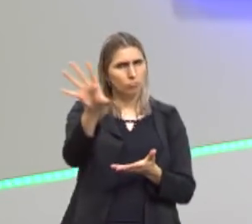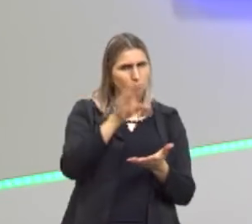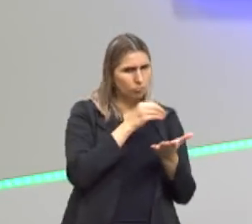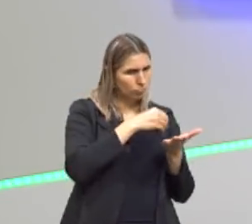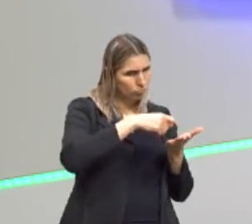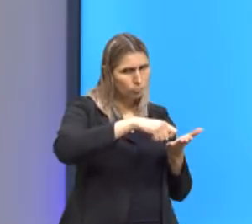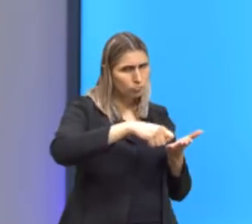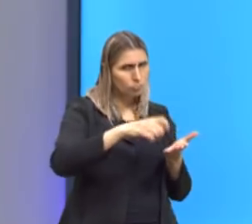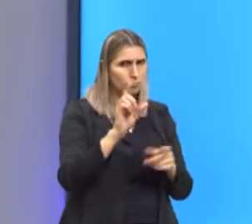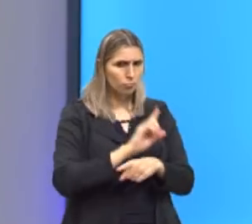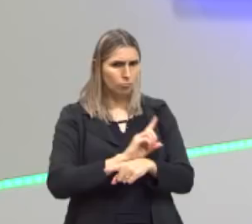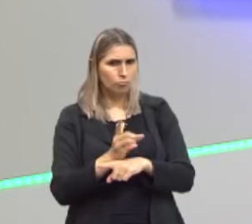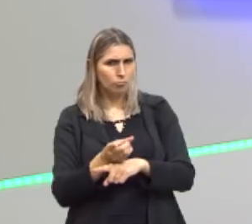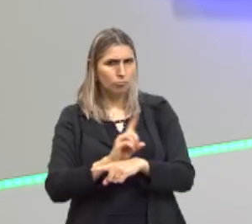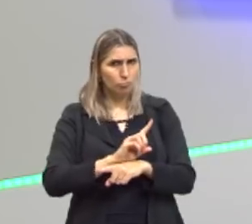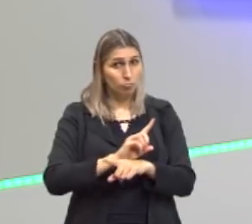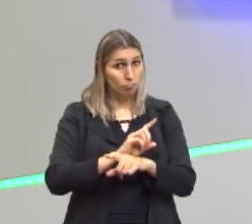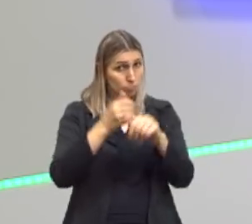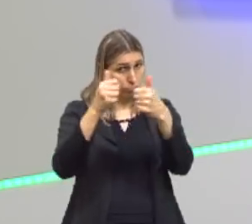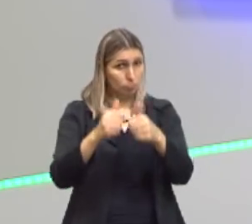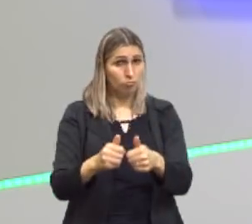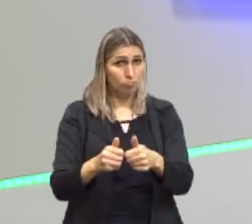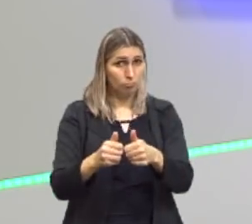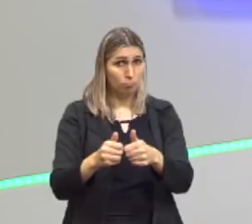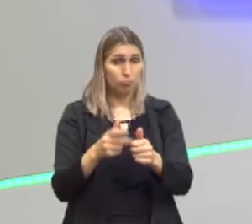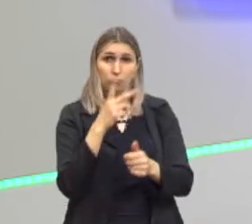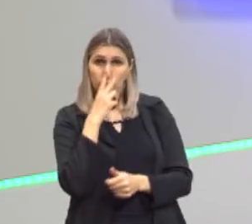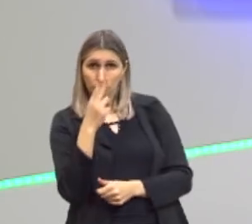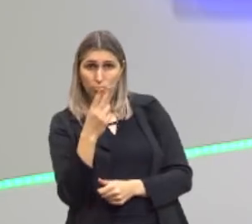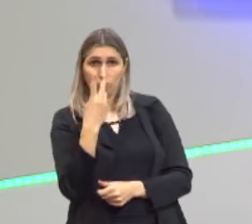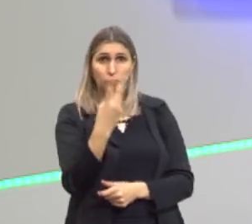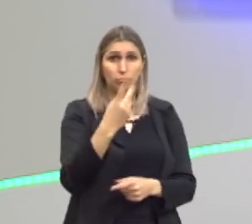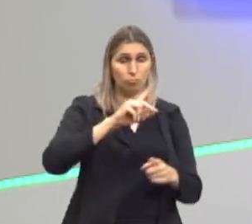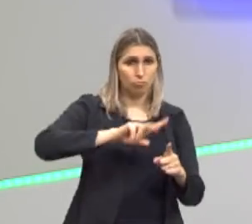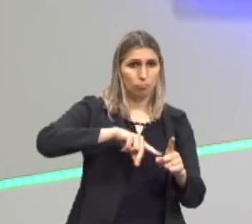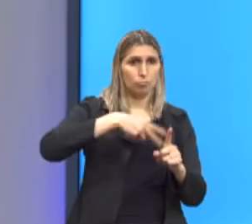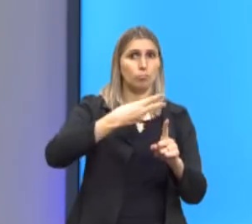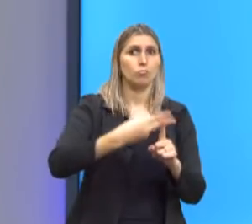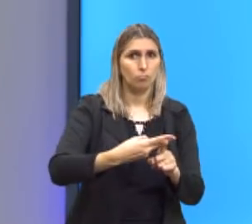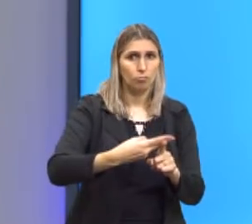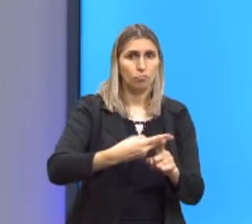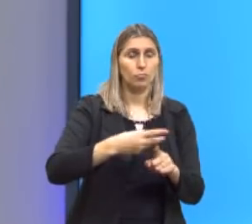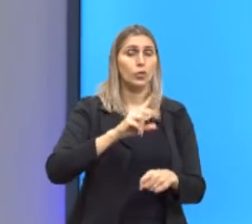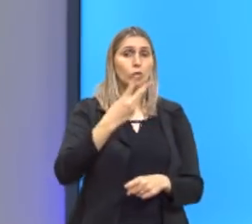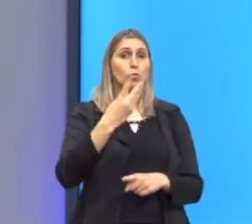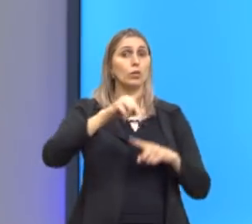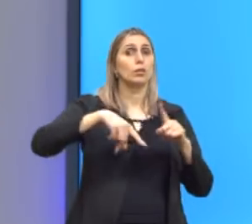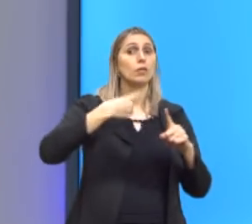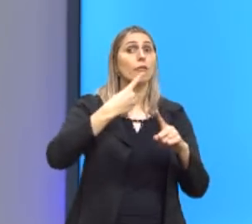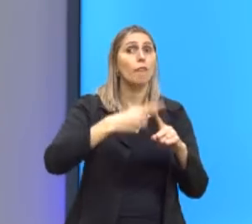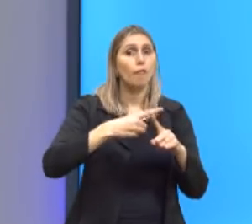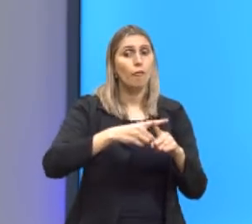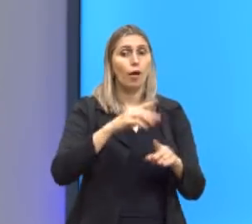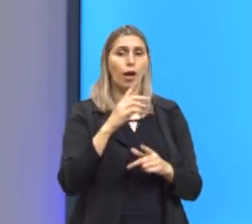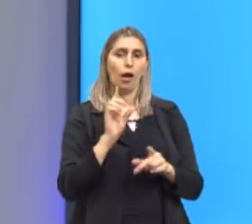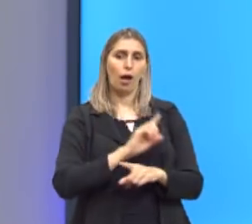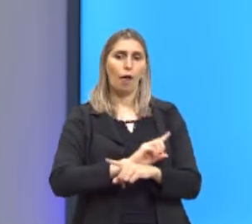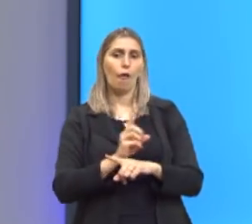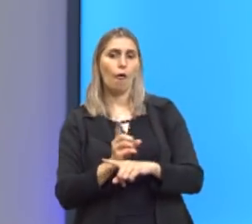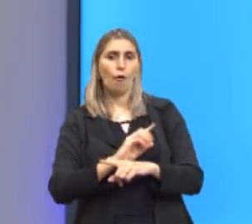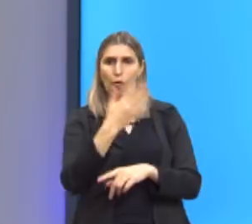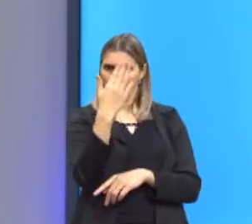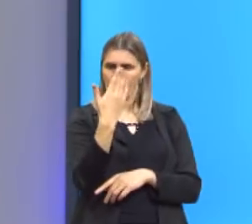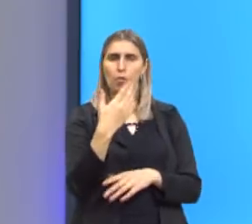a velocidade da imagem vai ser igual a duas vezes a velocidade do espelho. Tem